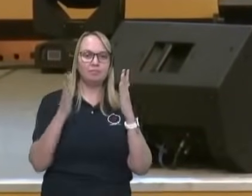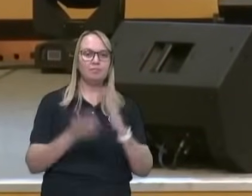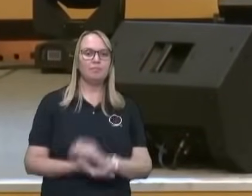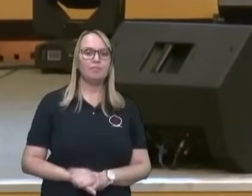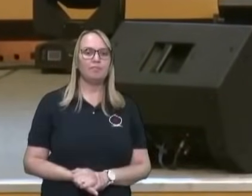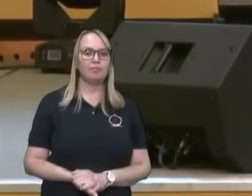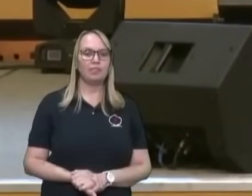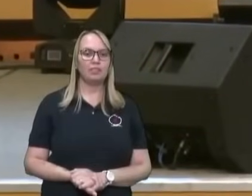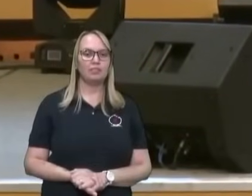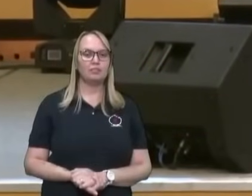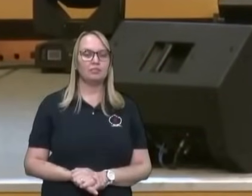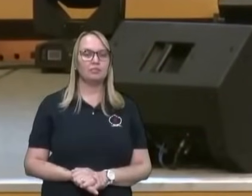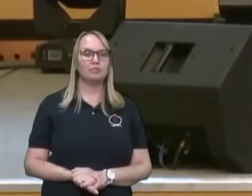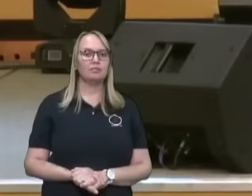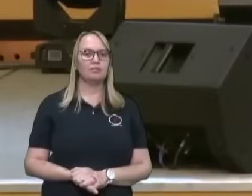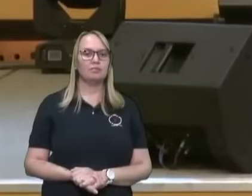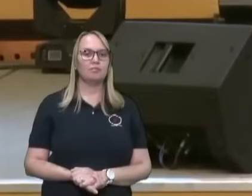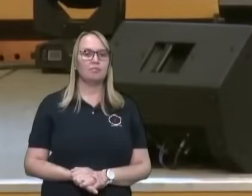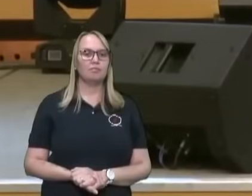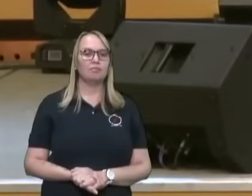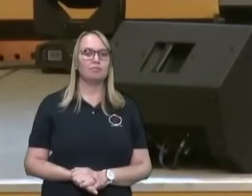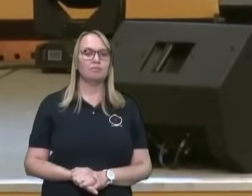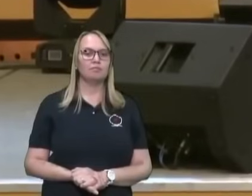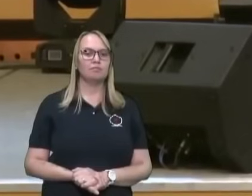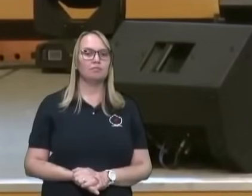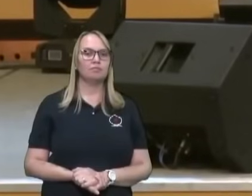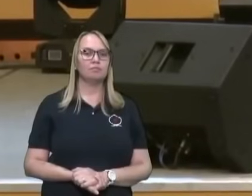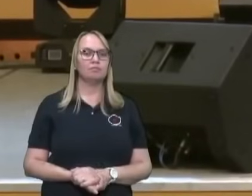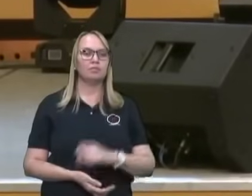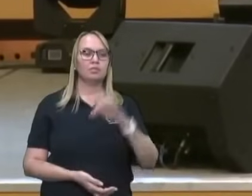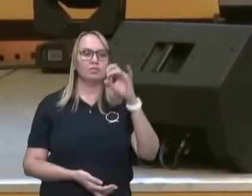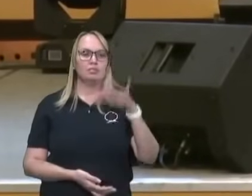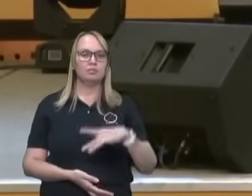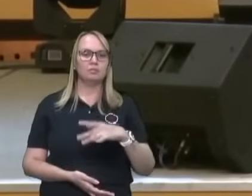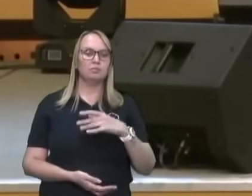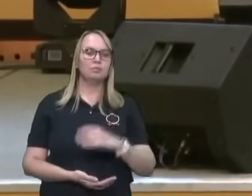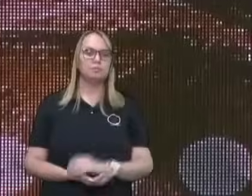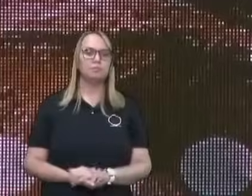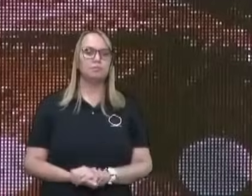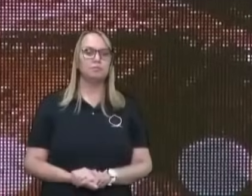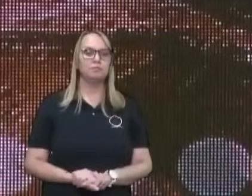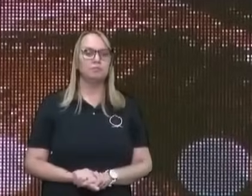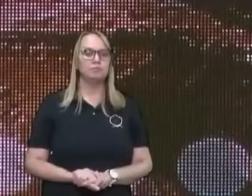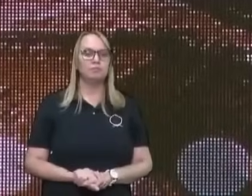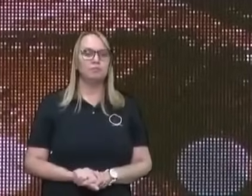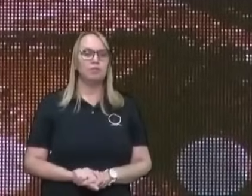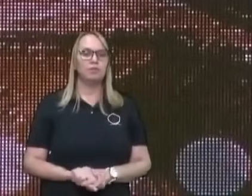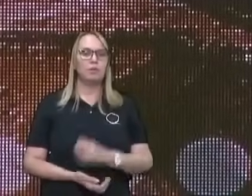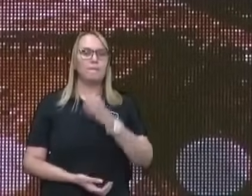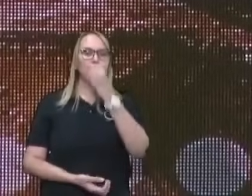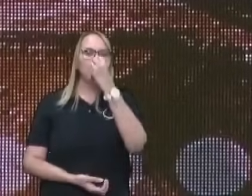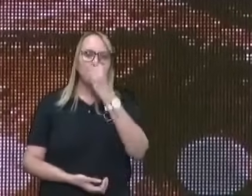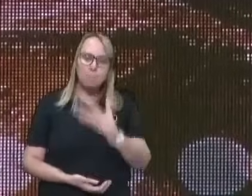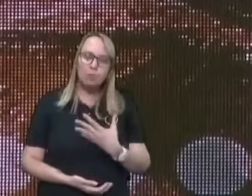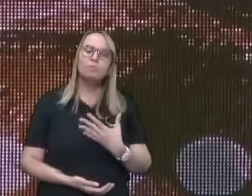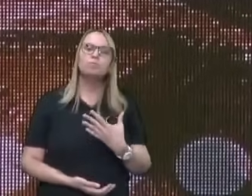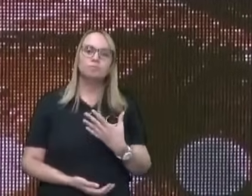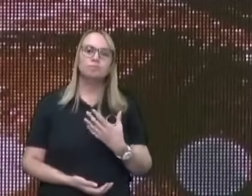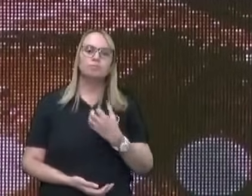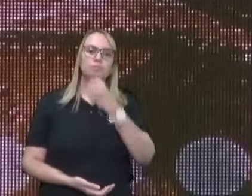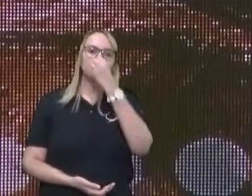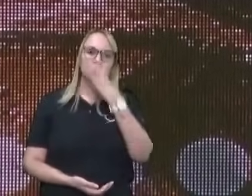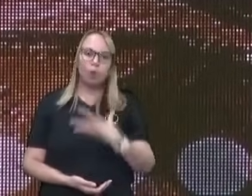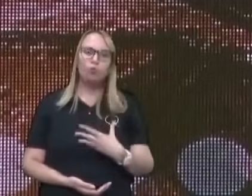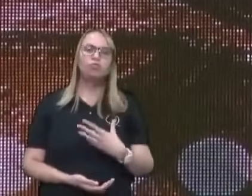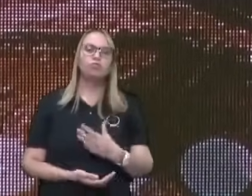E a abertura dos textos, em sétimo lugar, eu deixei por último. Bendito, bendito, é o que diz o texto. Bendito